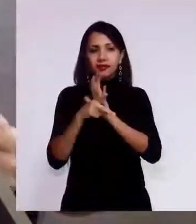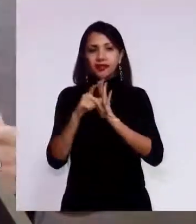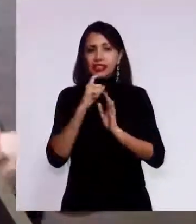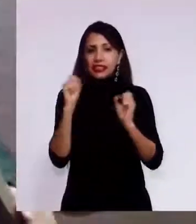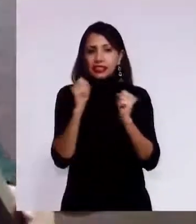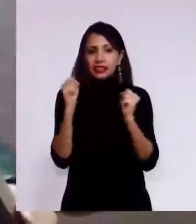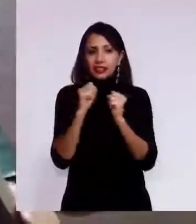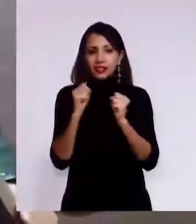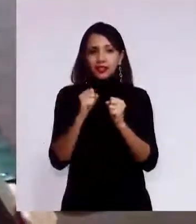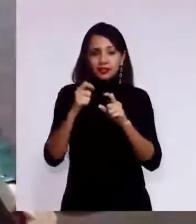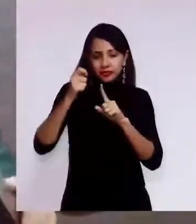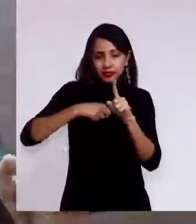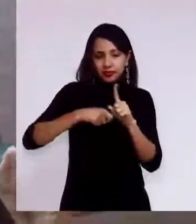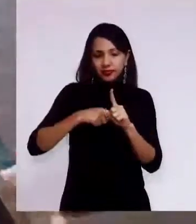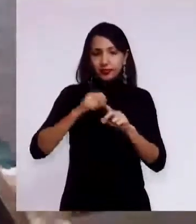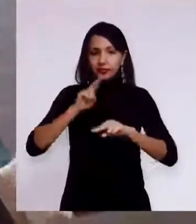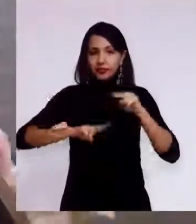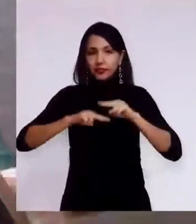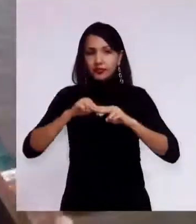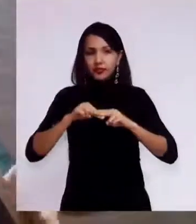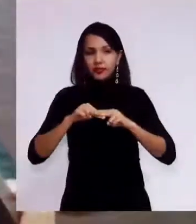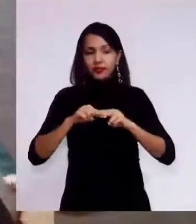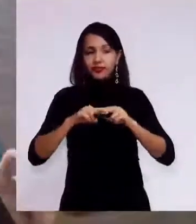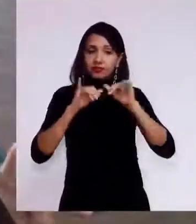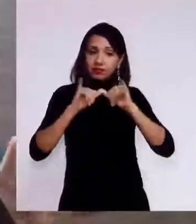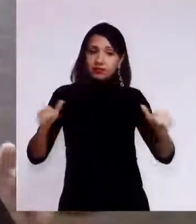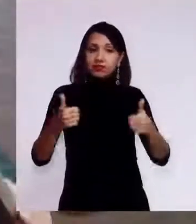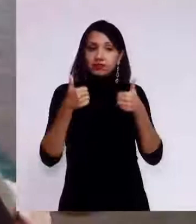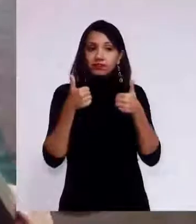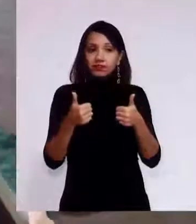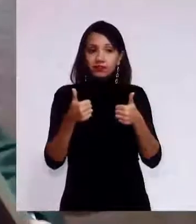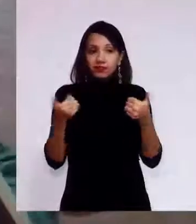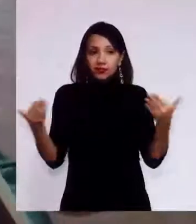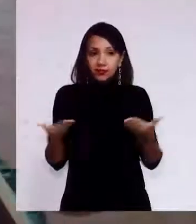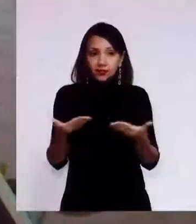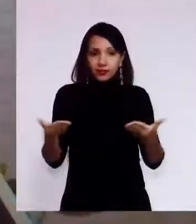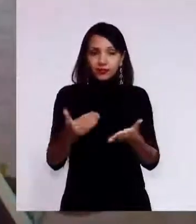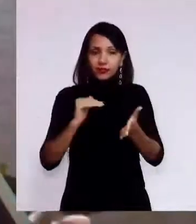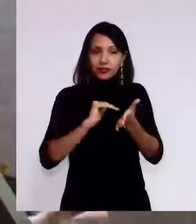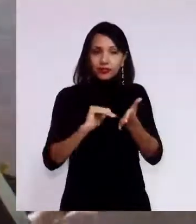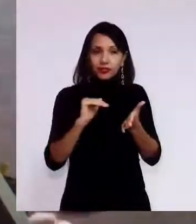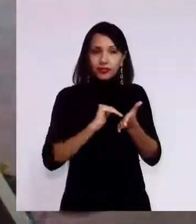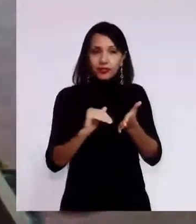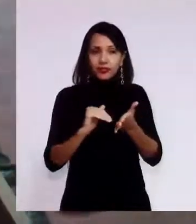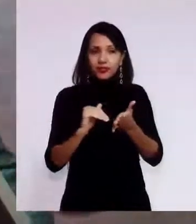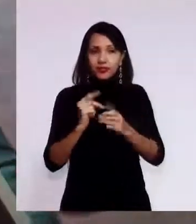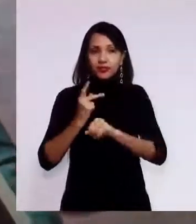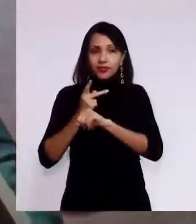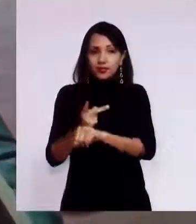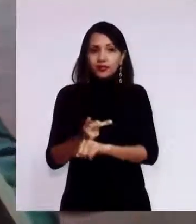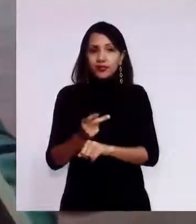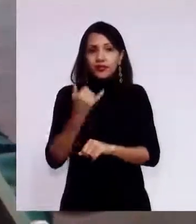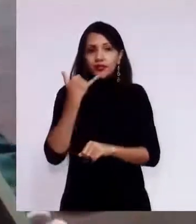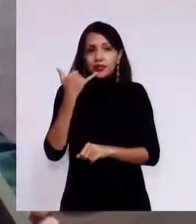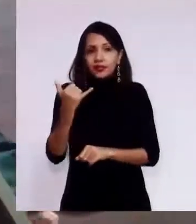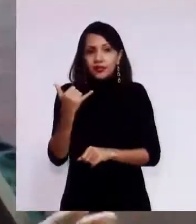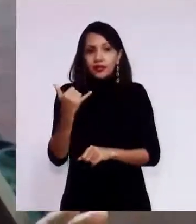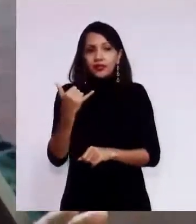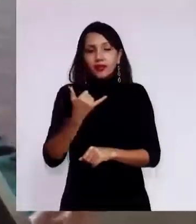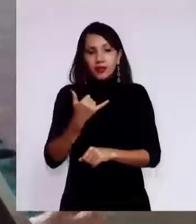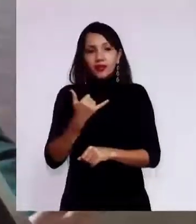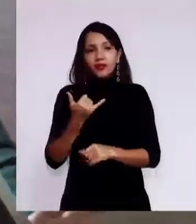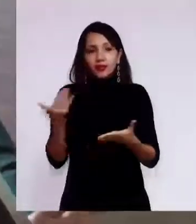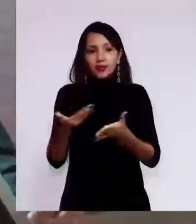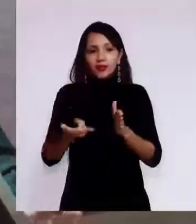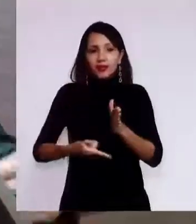Inverno, a partir do mês de junho. A boa notícia é que hoje o secretário me procurou, me ligou, que eles conseguiram antecipar